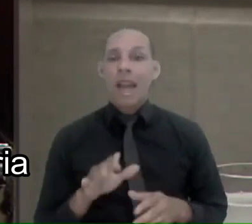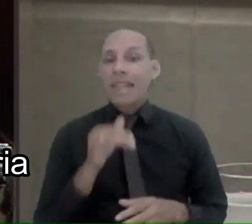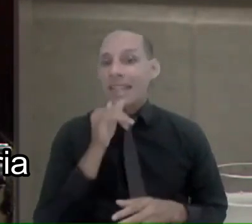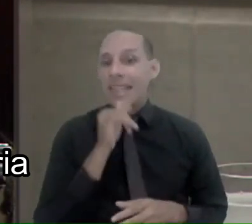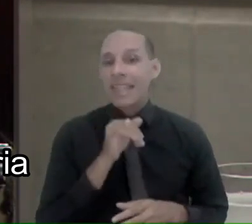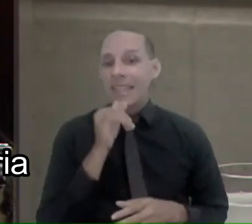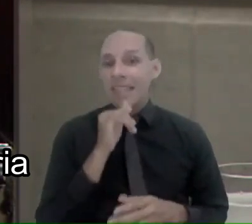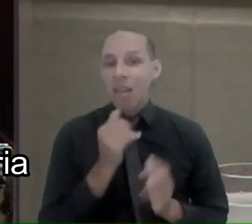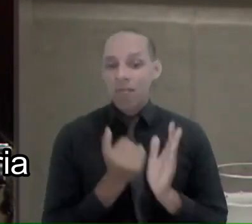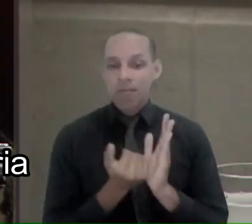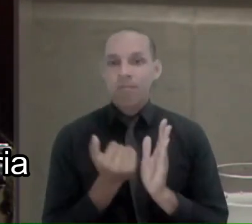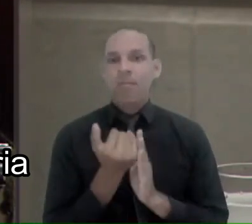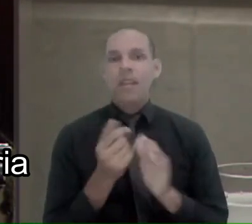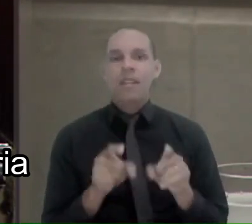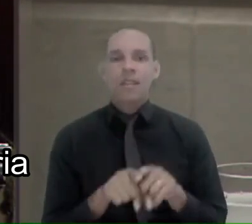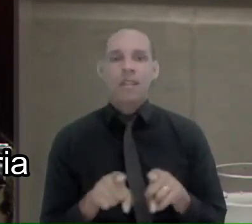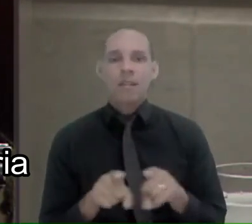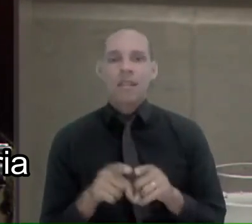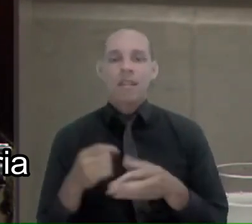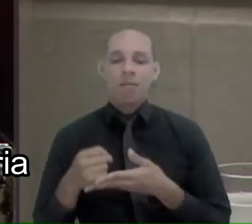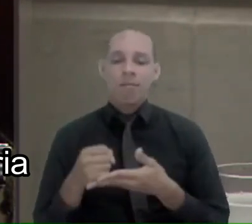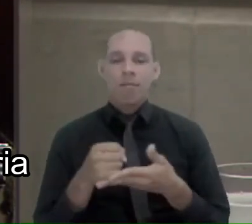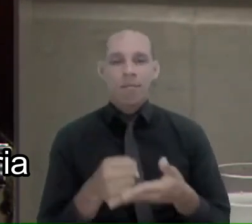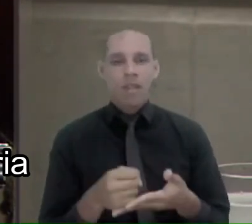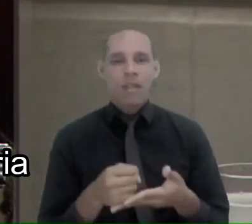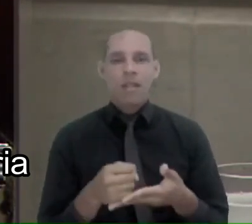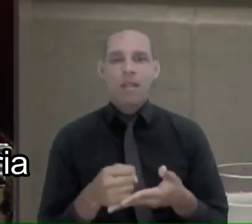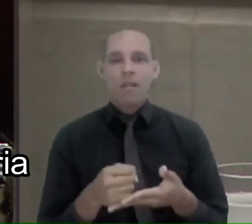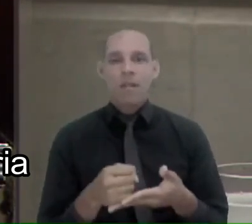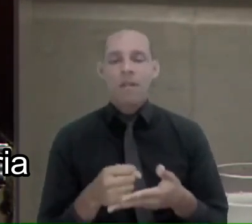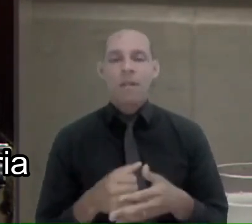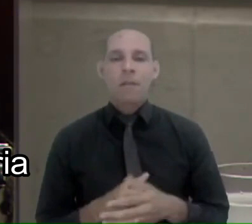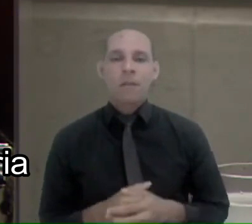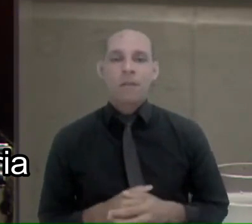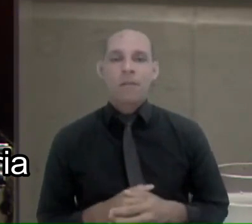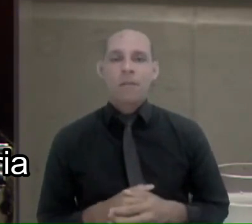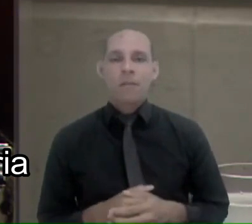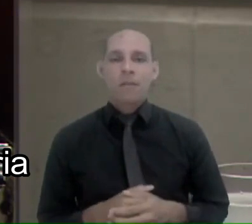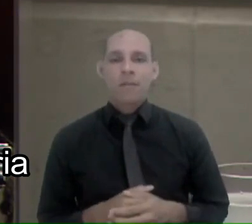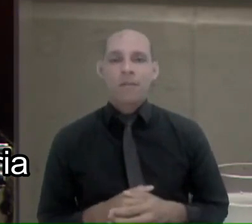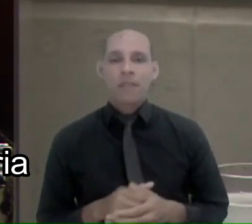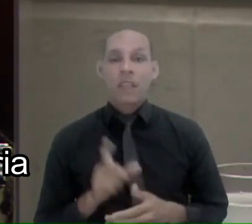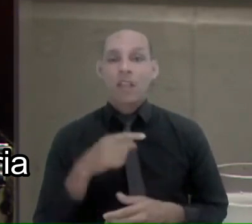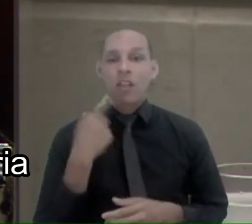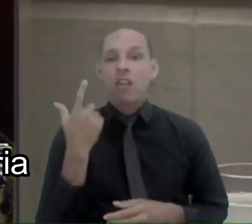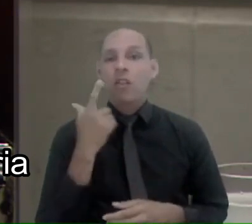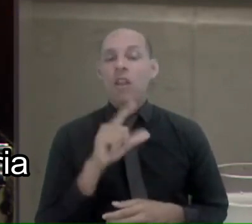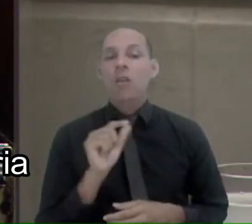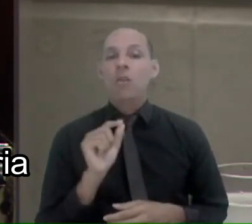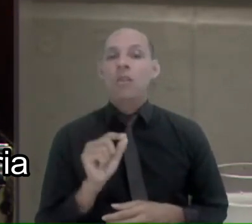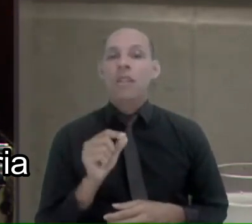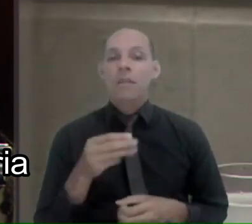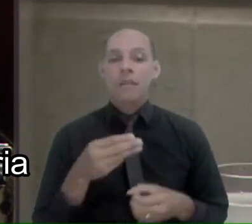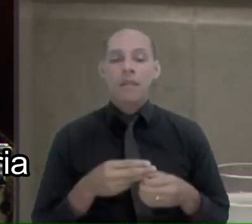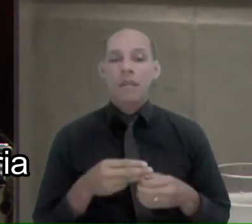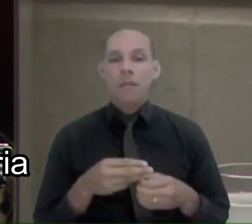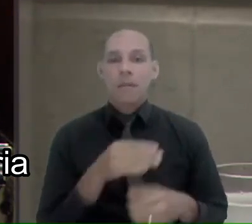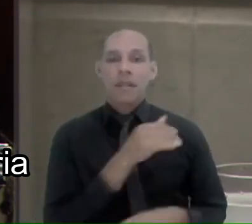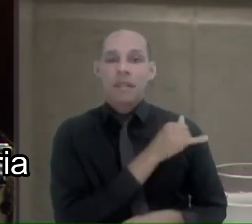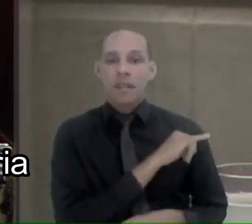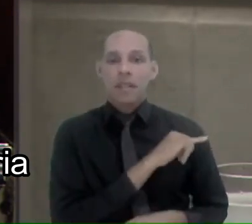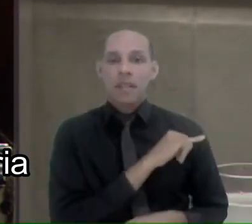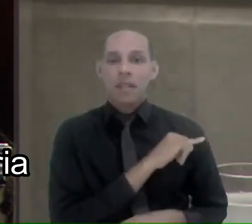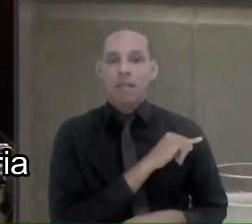trago isso na apresentação, tão logo possa passá-la. Chegamos no município do Rio de Janeiro em 2021,